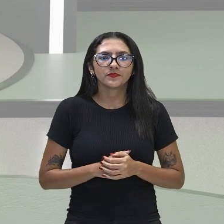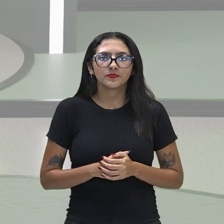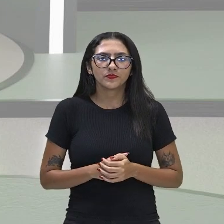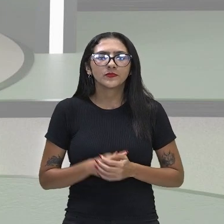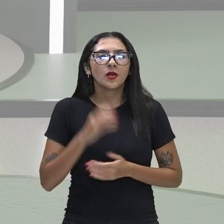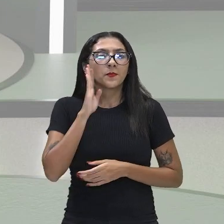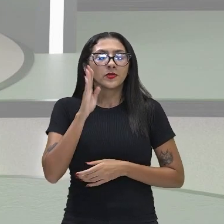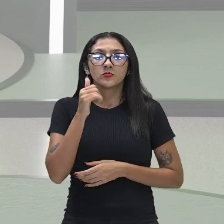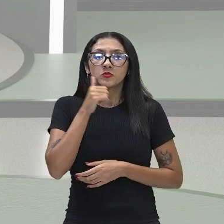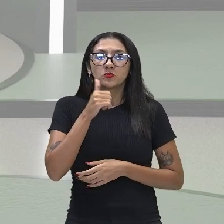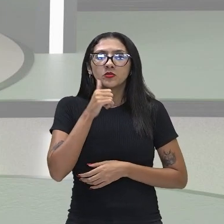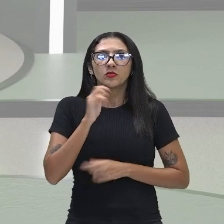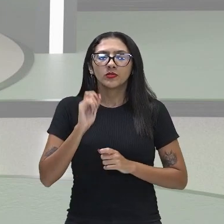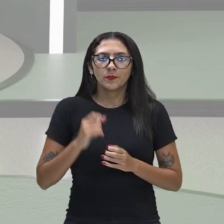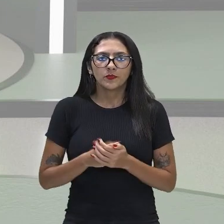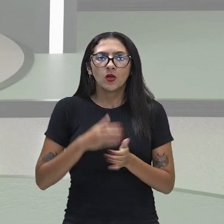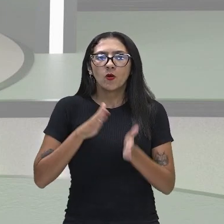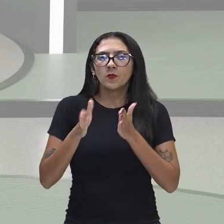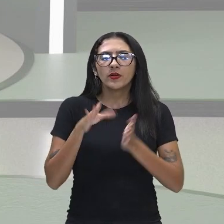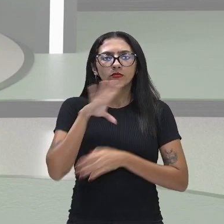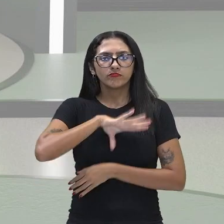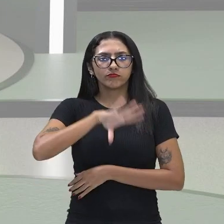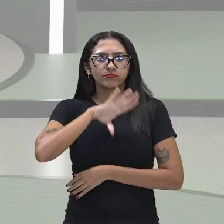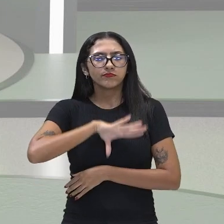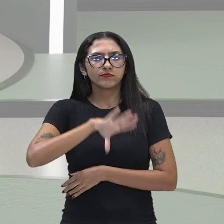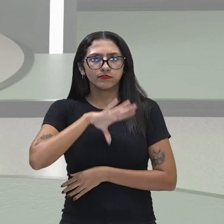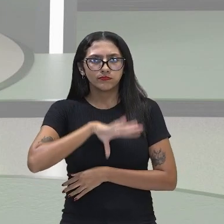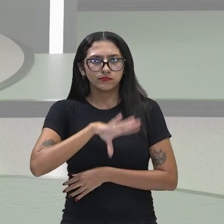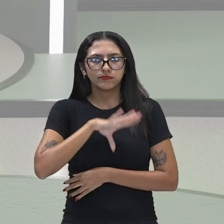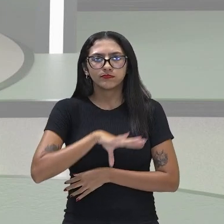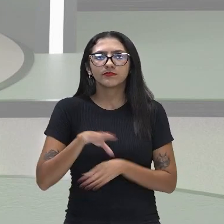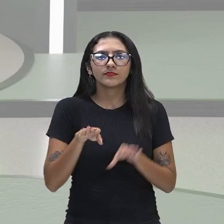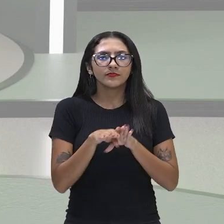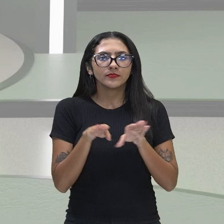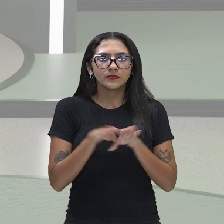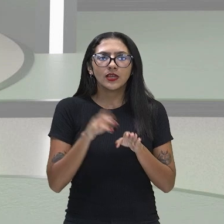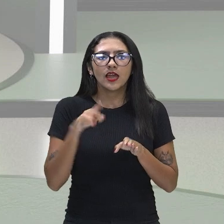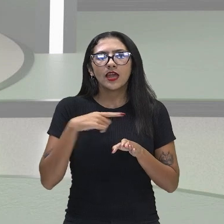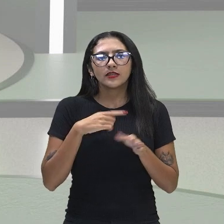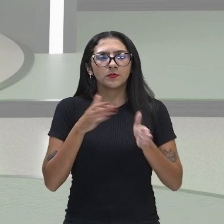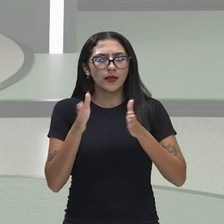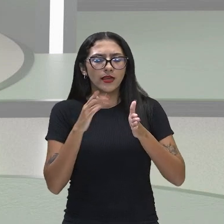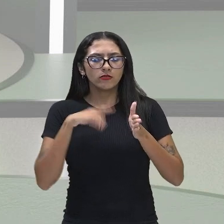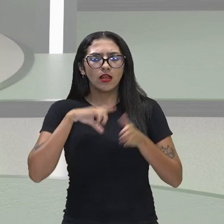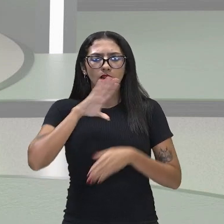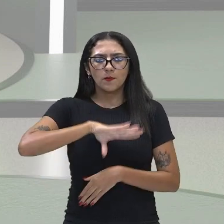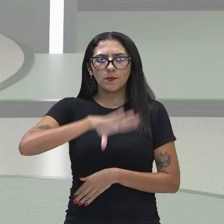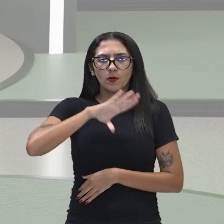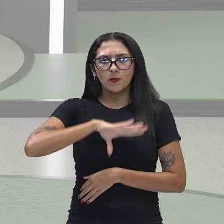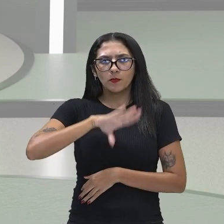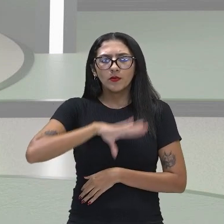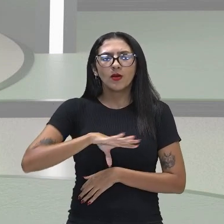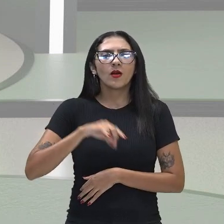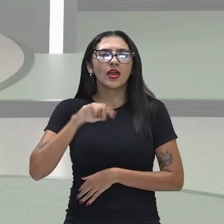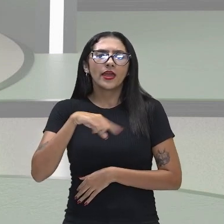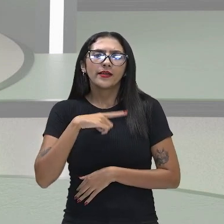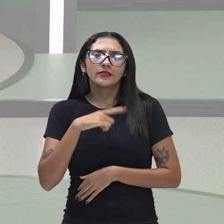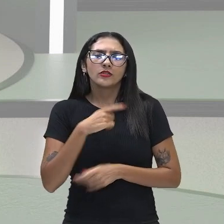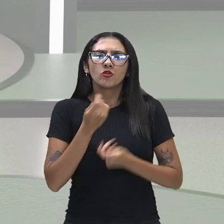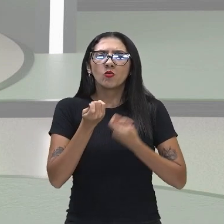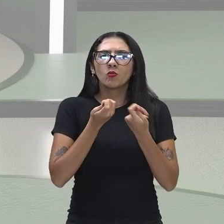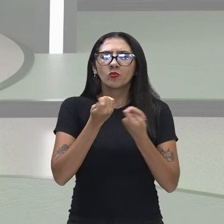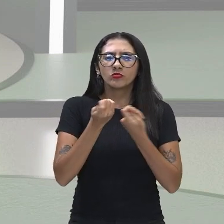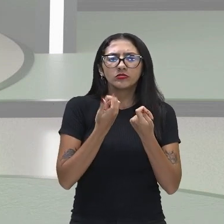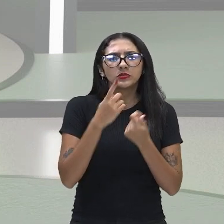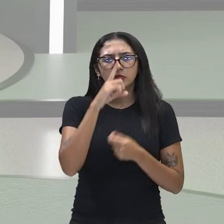nas mulheres, o ciclo menstrual. Tá bom? Esse ciclo ele é controlado por um complexo